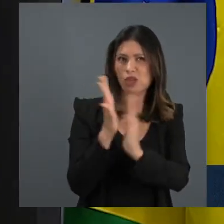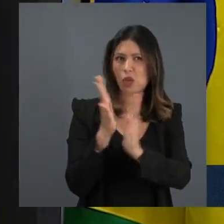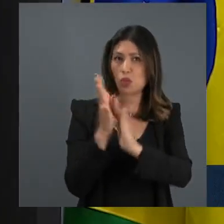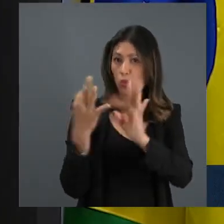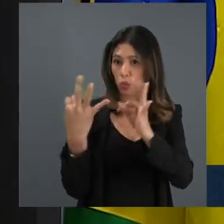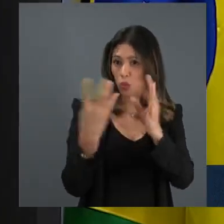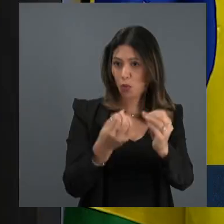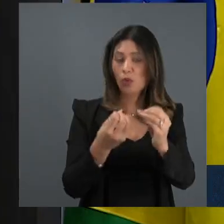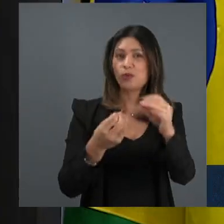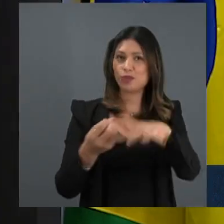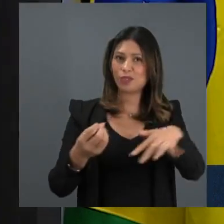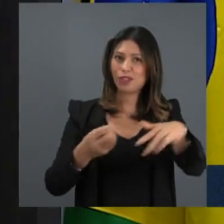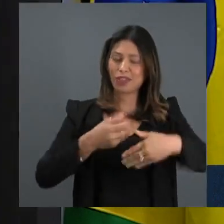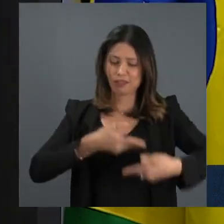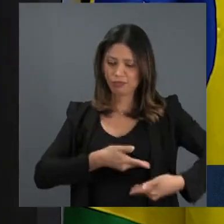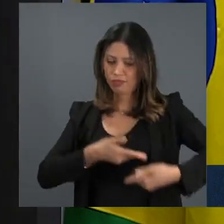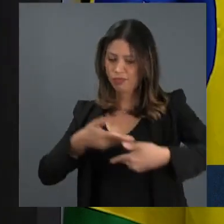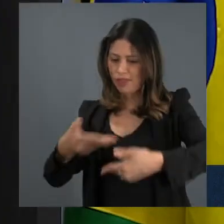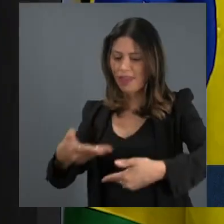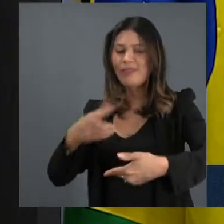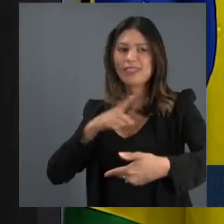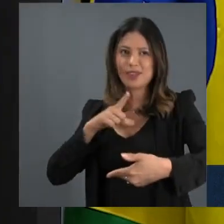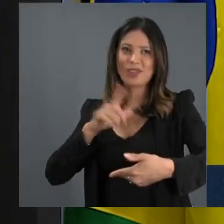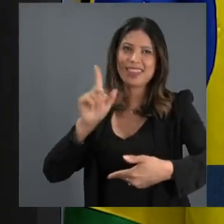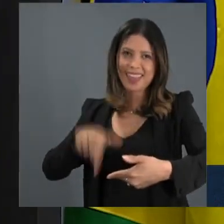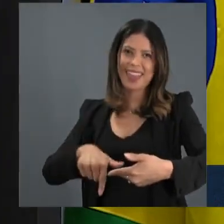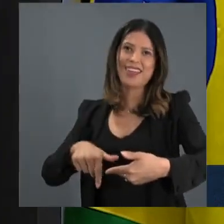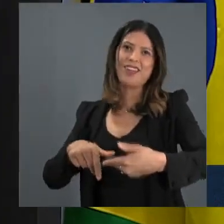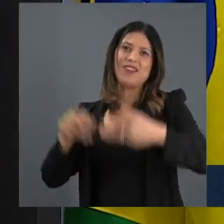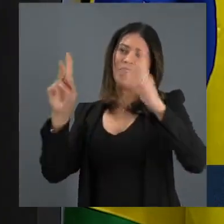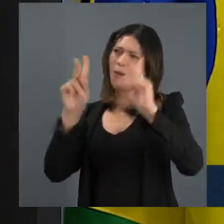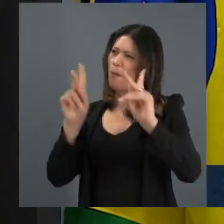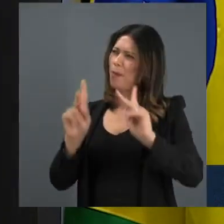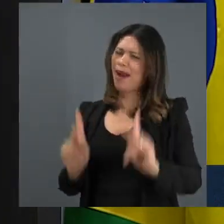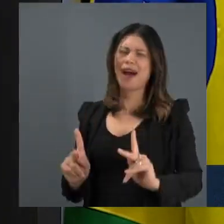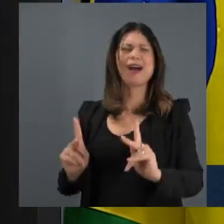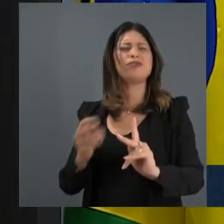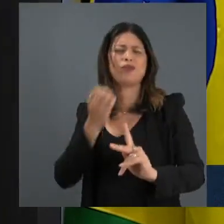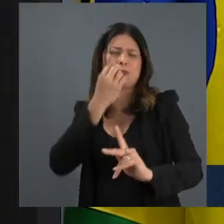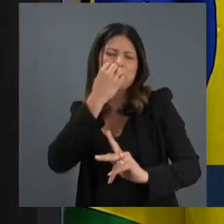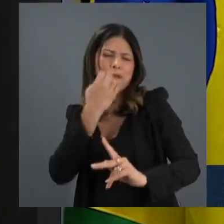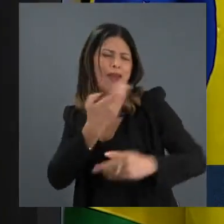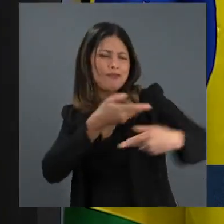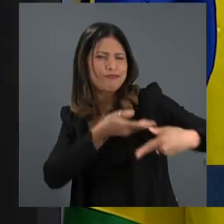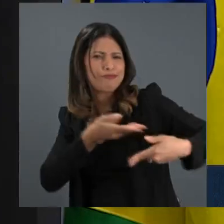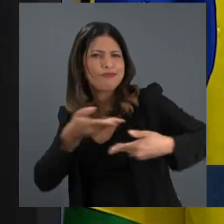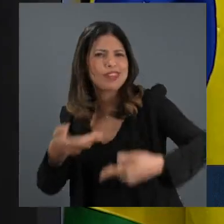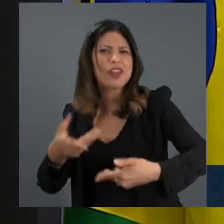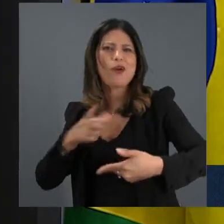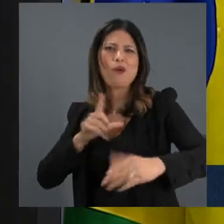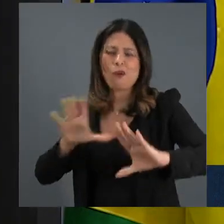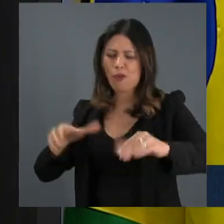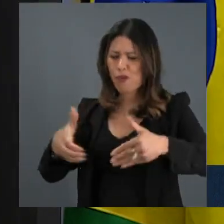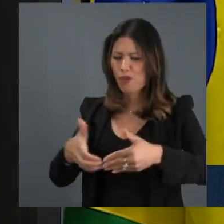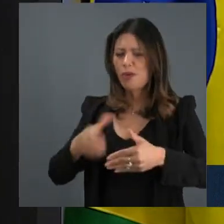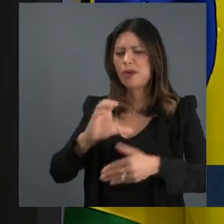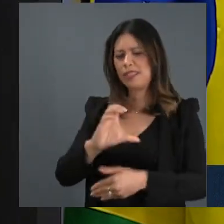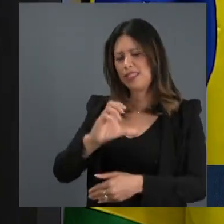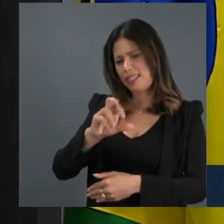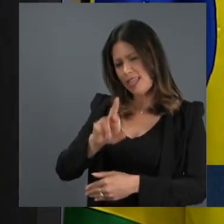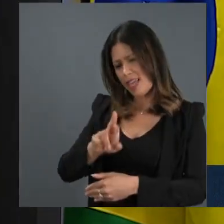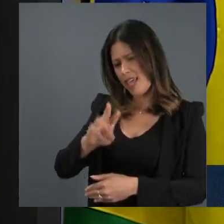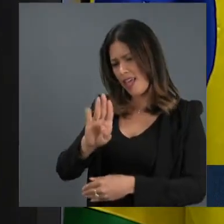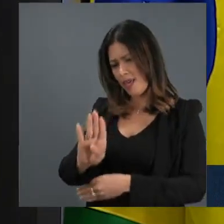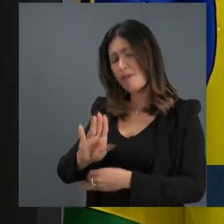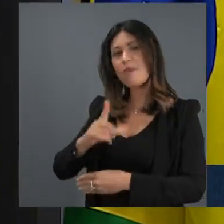um evento totalmente pacífico, na paz. Fomos muito bem recebidos pela torcida do CRB. Quero